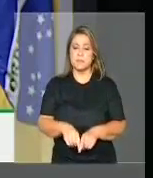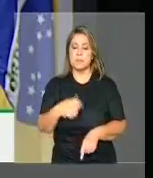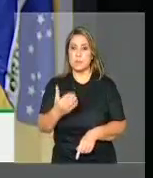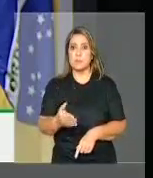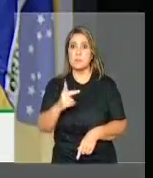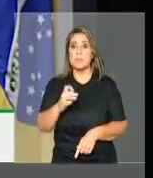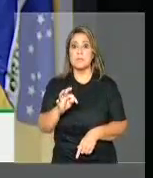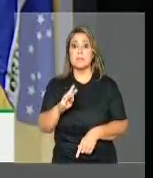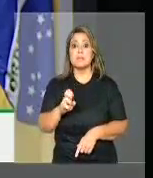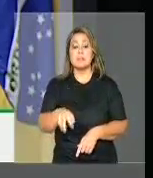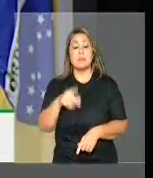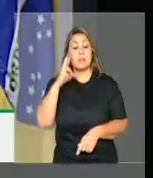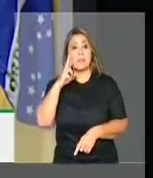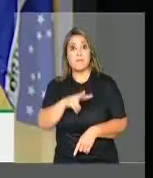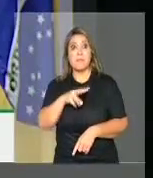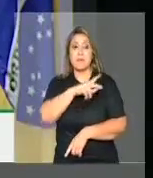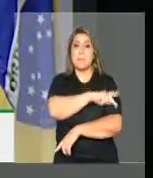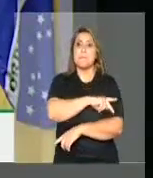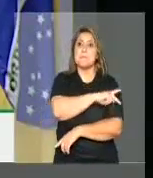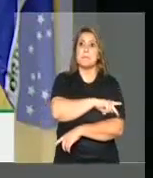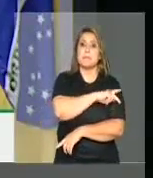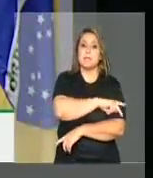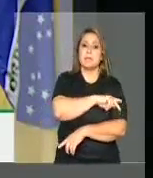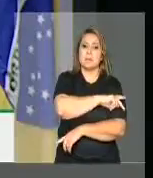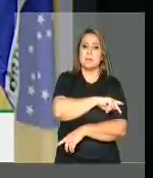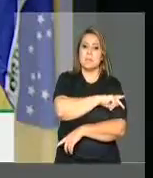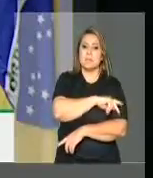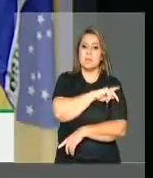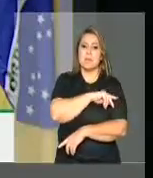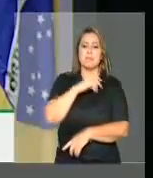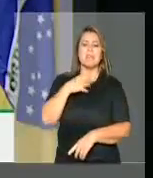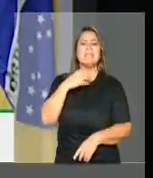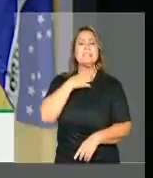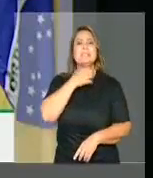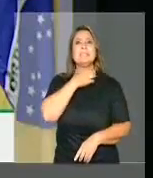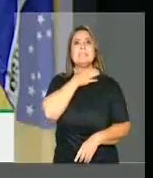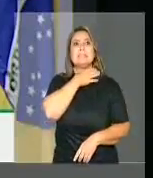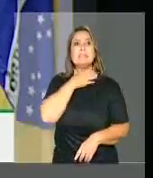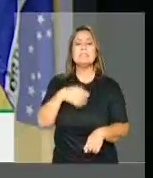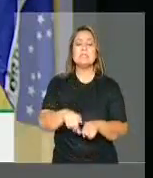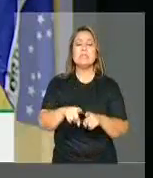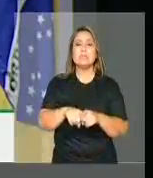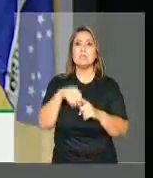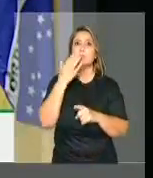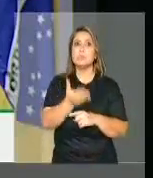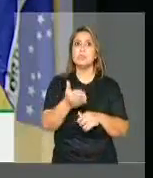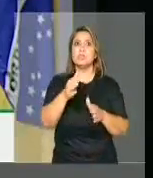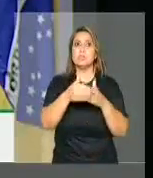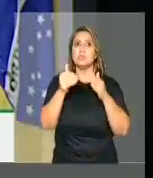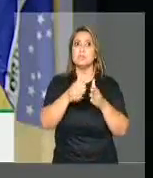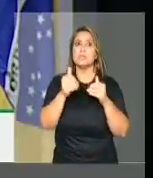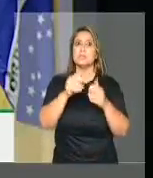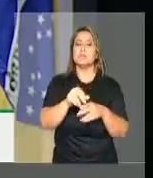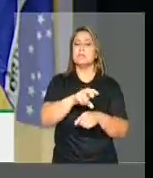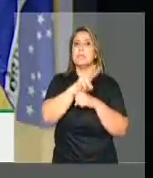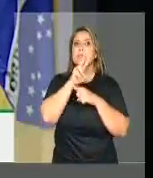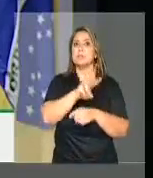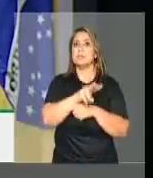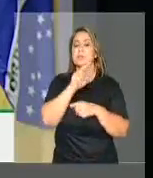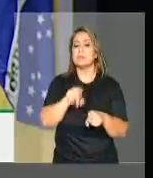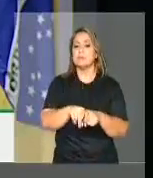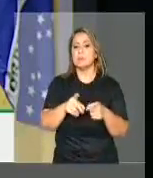Pestana, ver o Piauí permanentemente pendurado em bancos a tirar empréstimos para